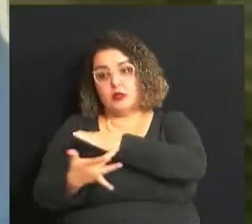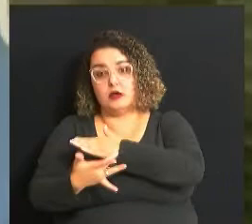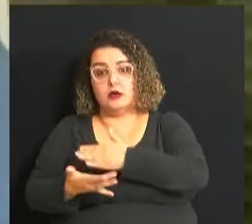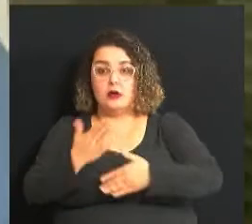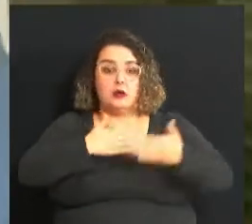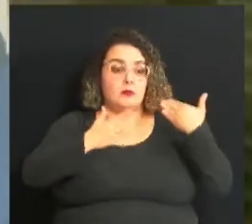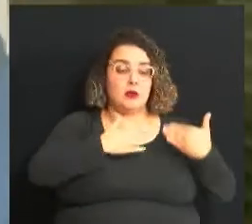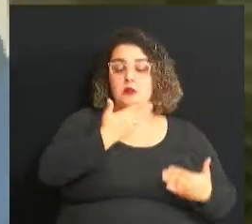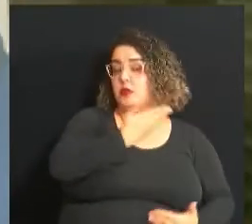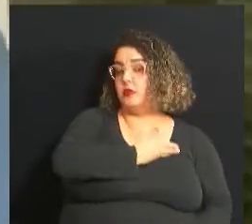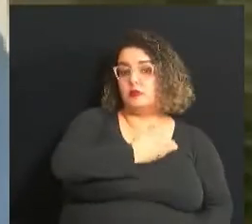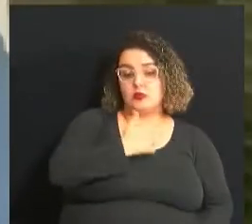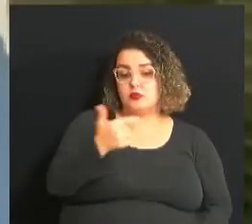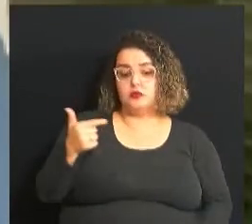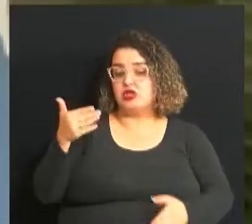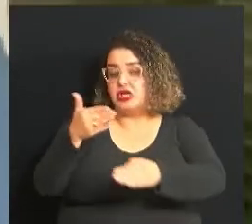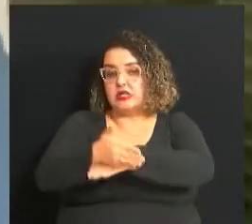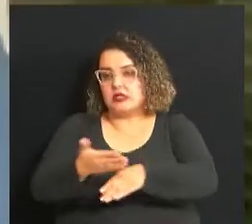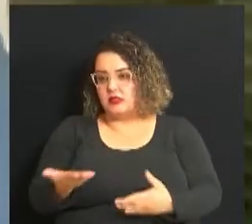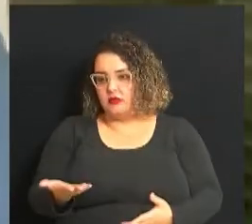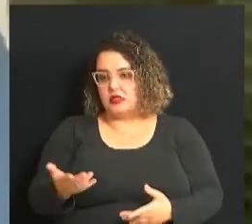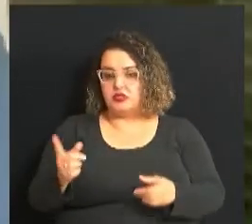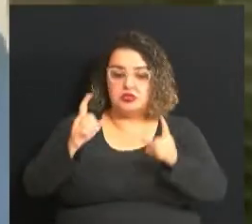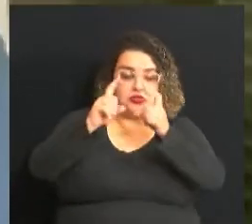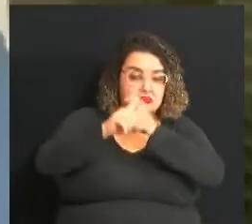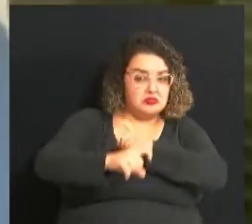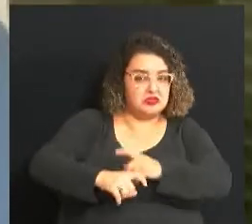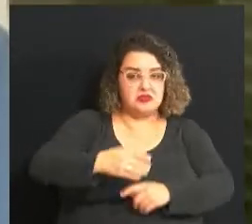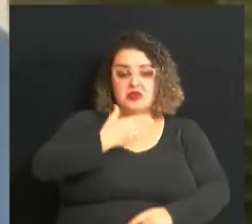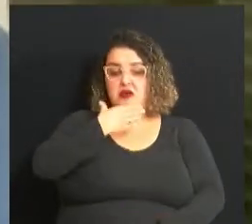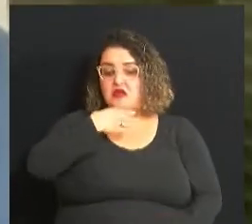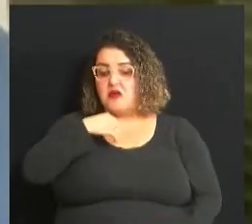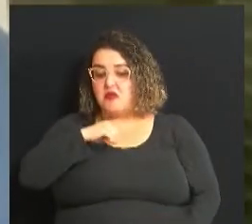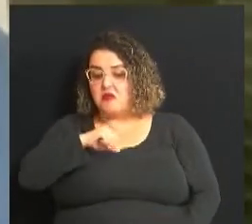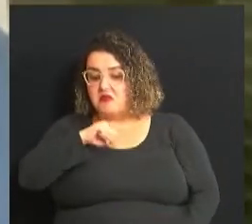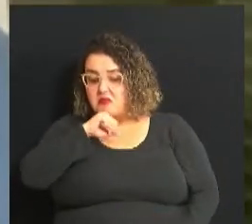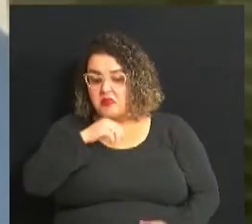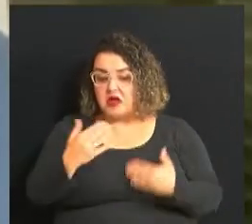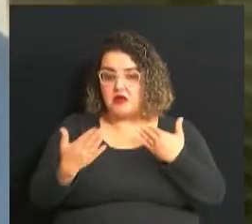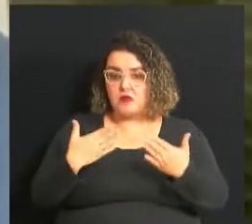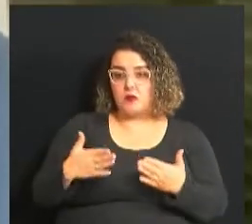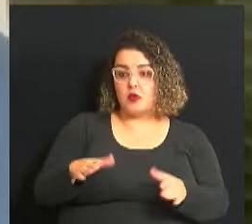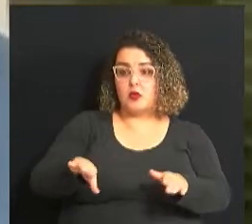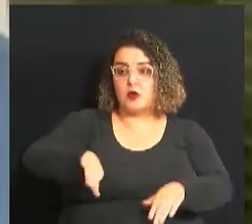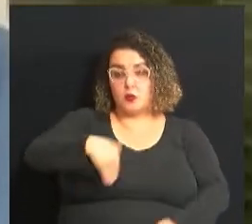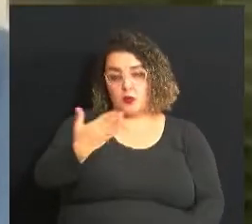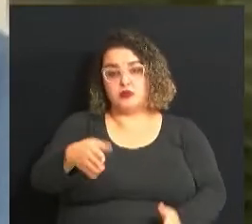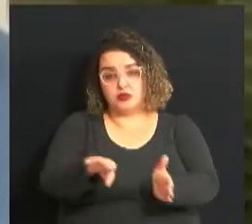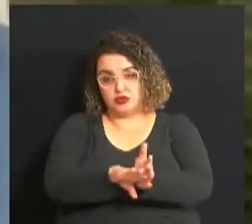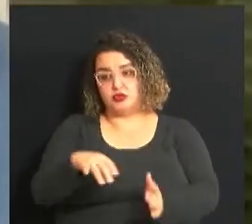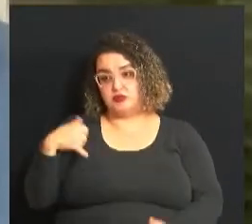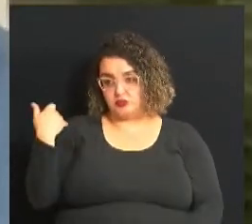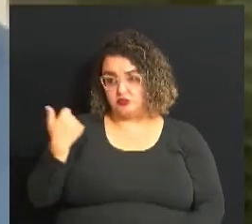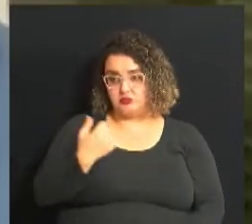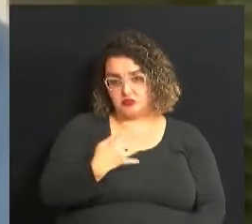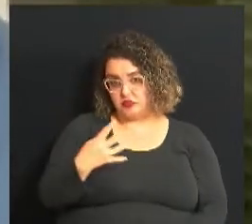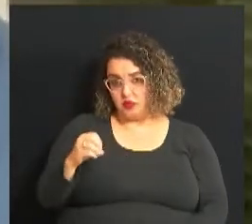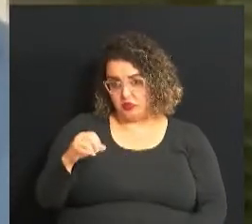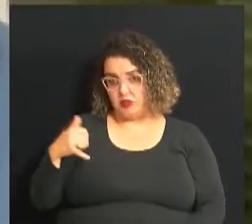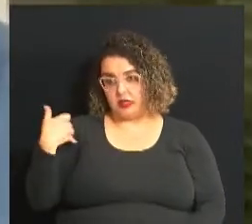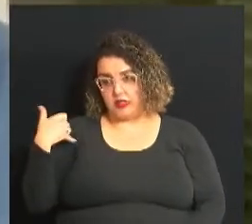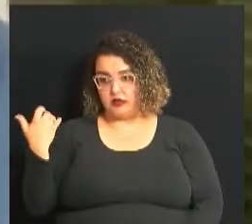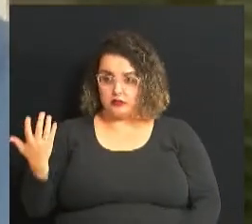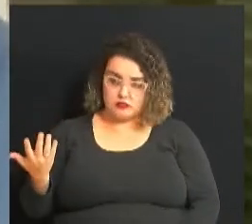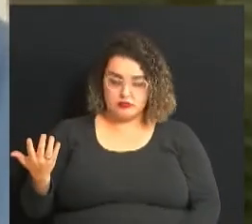não tinha acesso. Raramente o pai conversa sobre isso. Quando ele chega aos 40 anos, que é uma idade, vamos dizer, em chave,